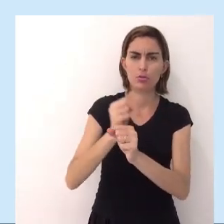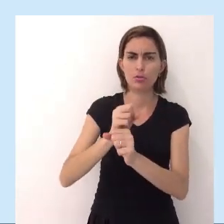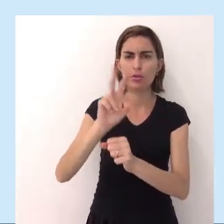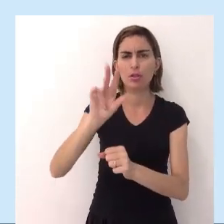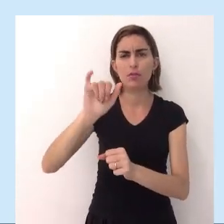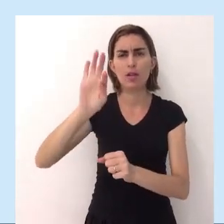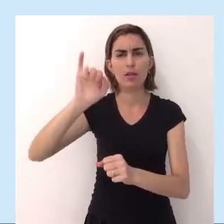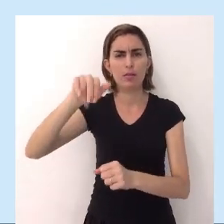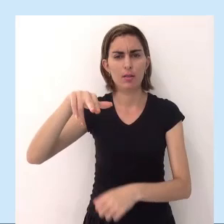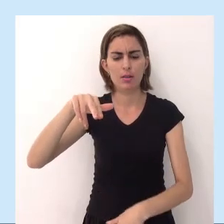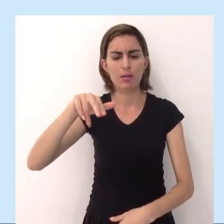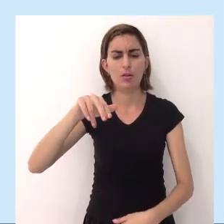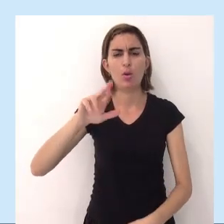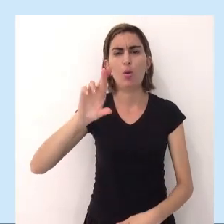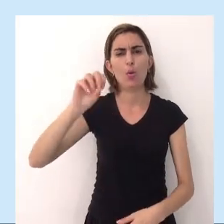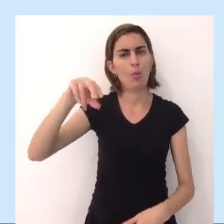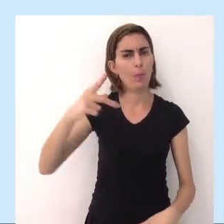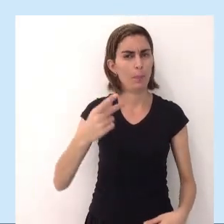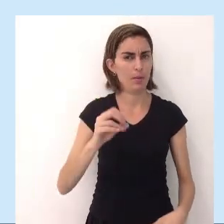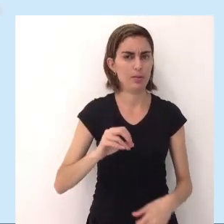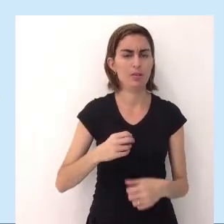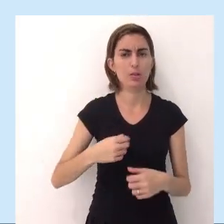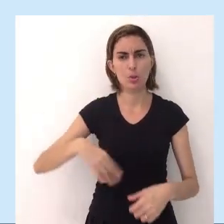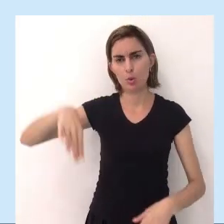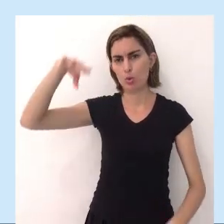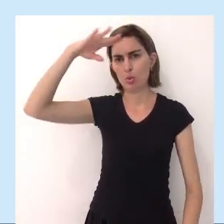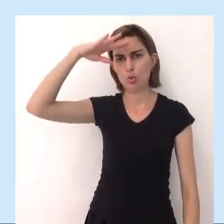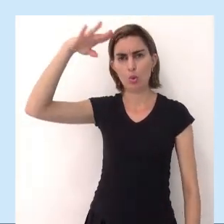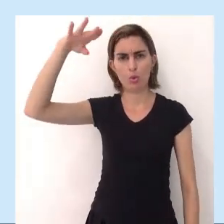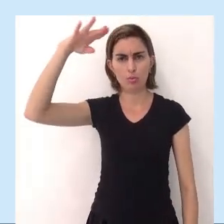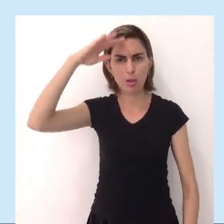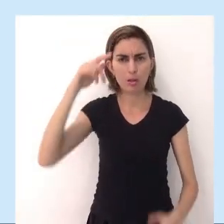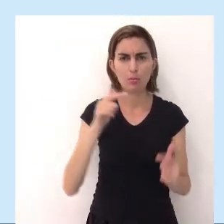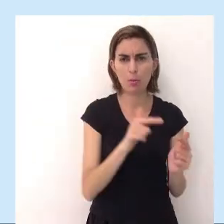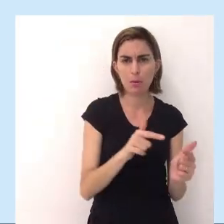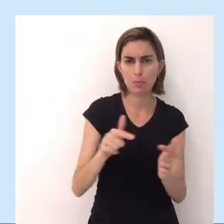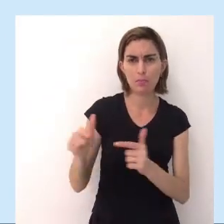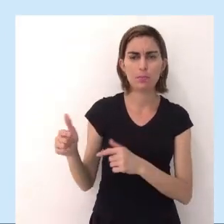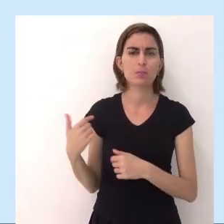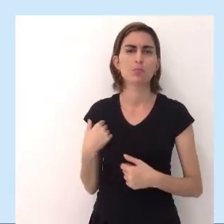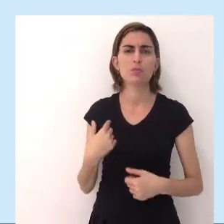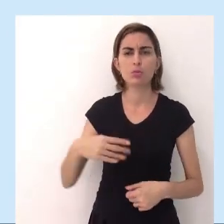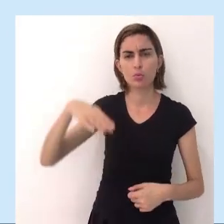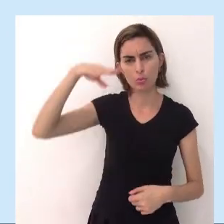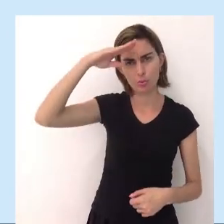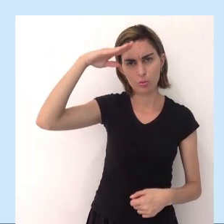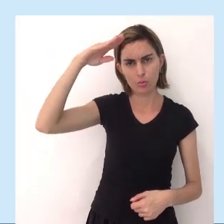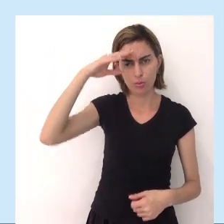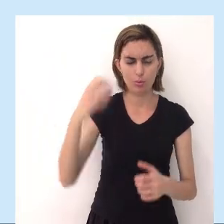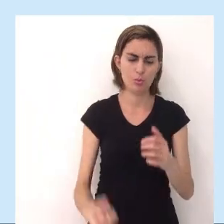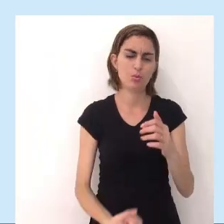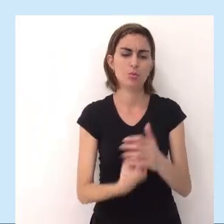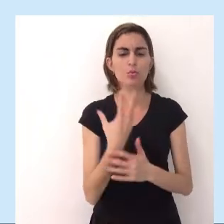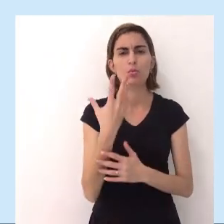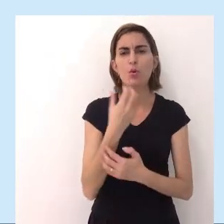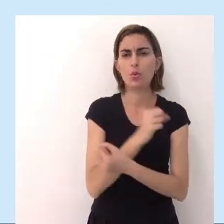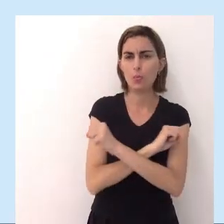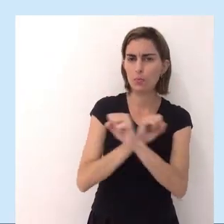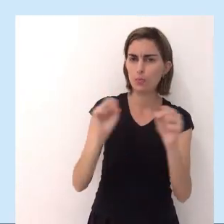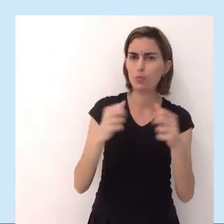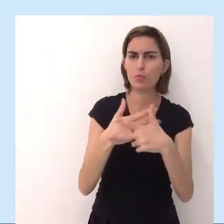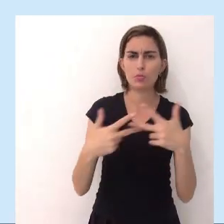aí Vietcongs, né, que eram os super soldados vietnamitas, né, Aí que surge também a ideia do homem-bomba,